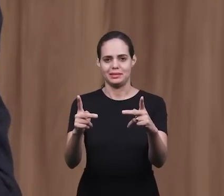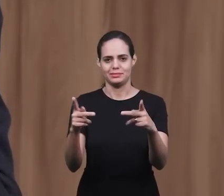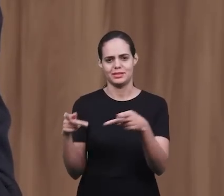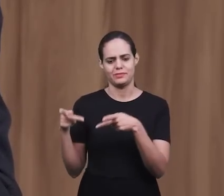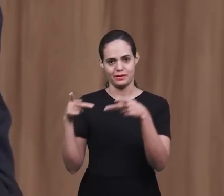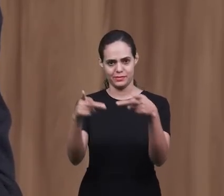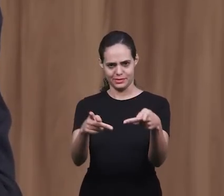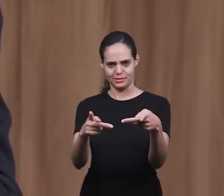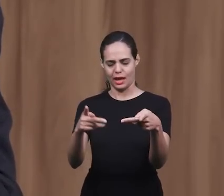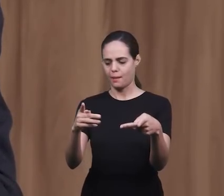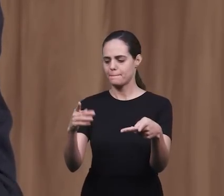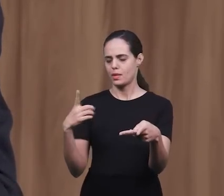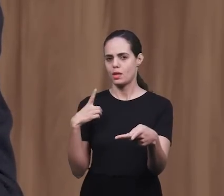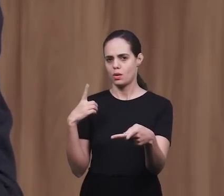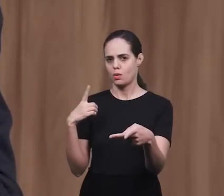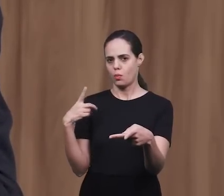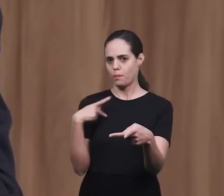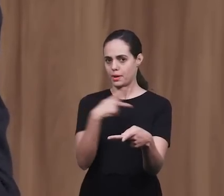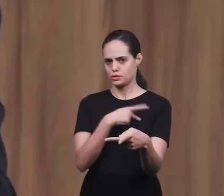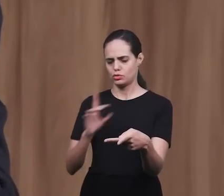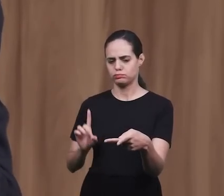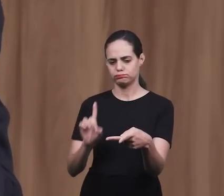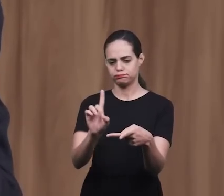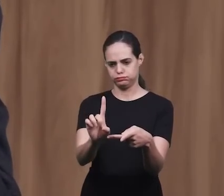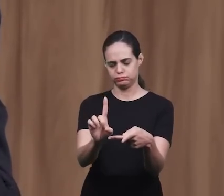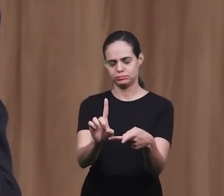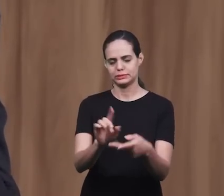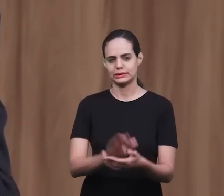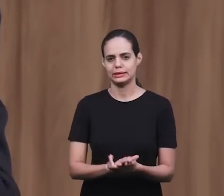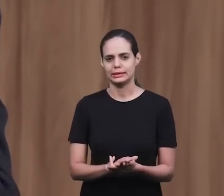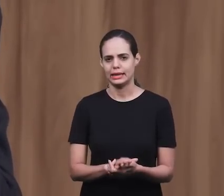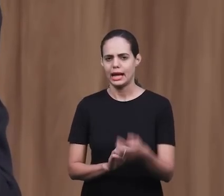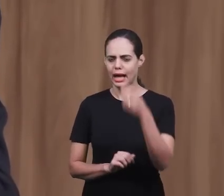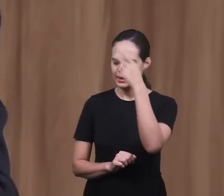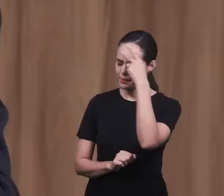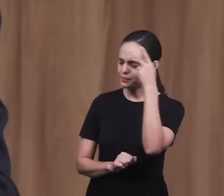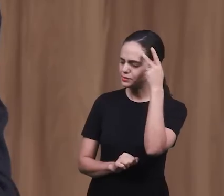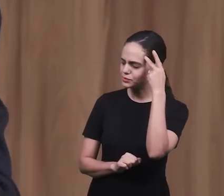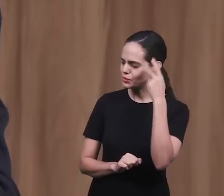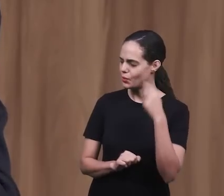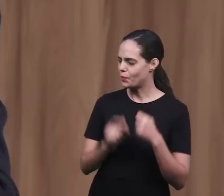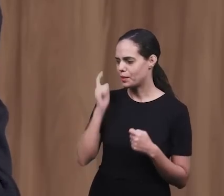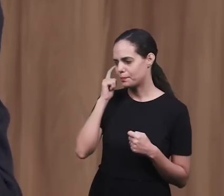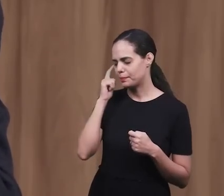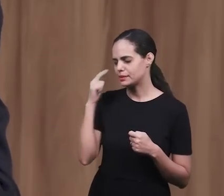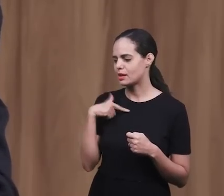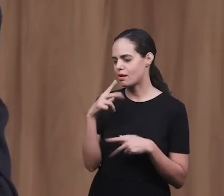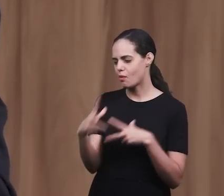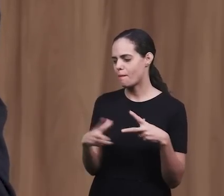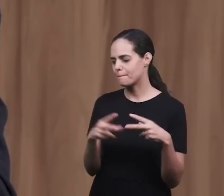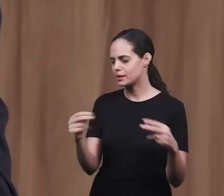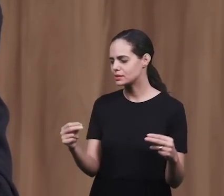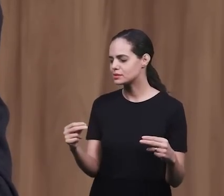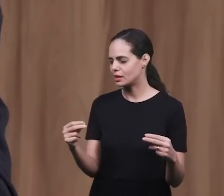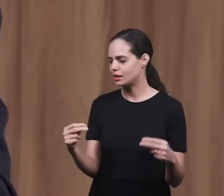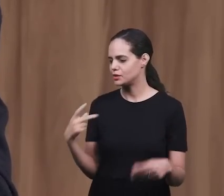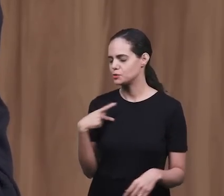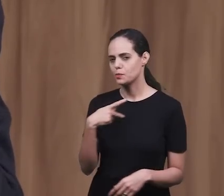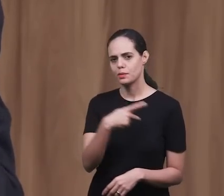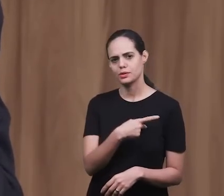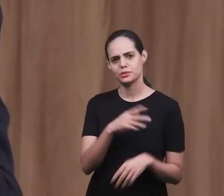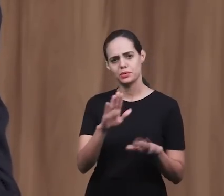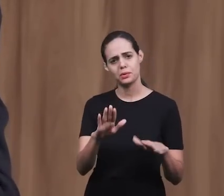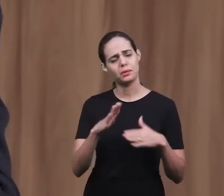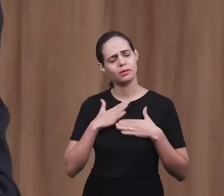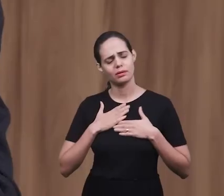até natural, é espontâneo, não há interesse especial, particular nisso, a não ser mostrar uma